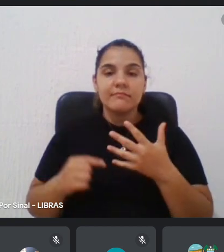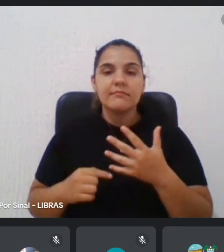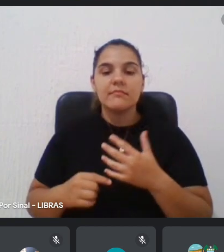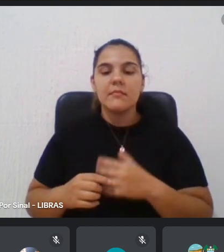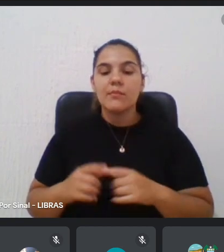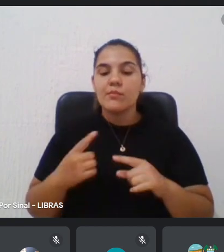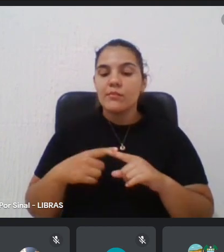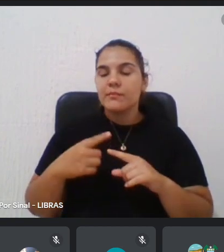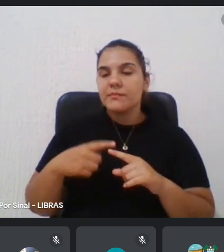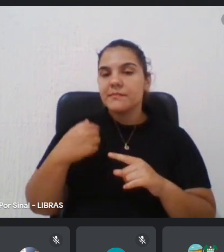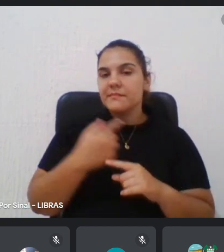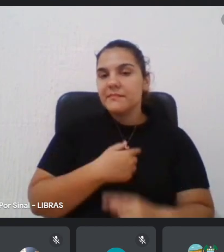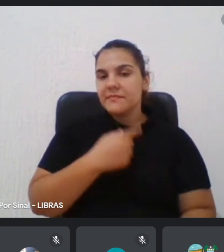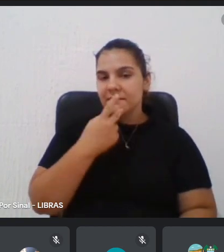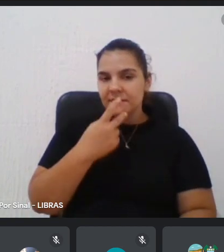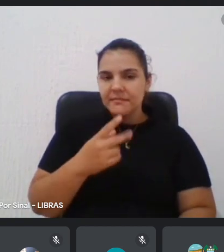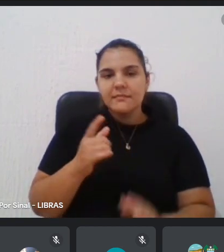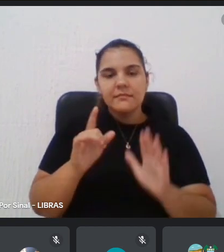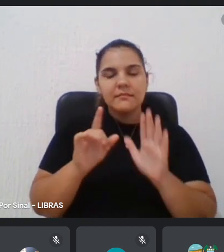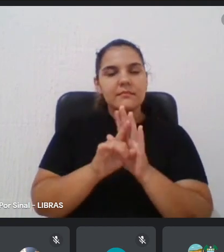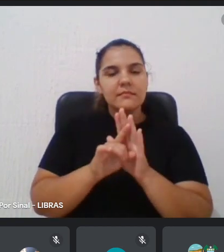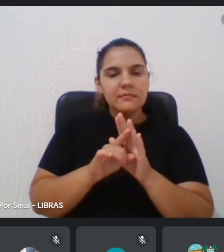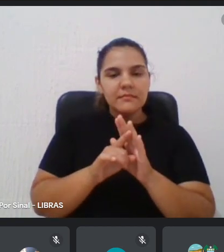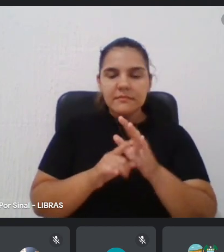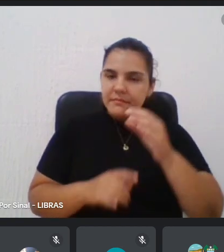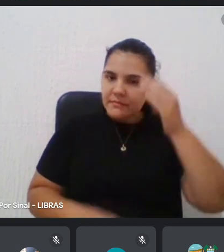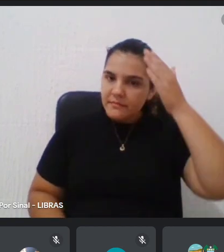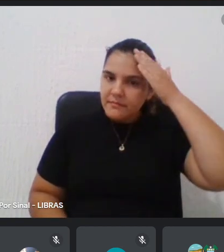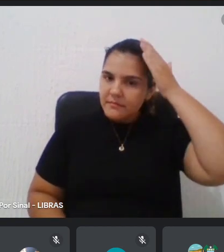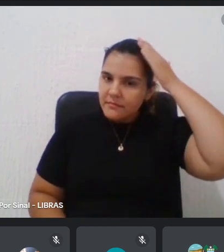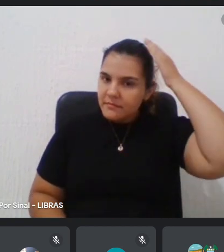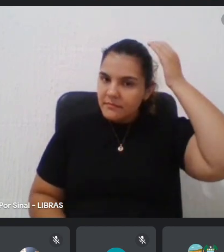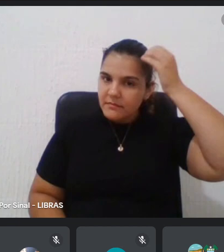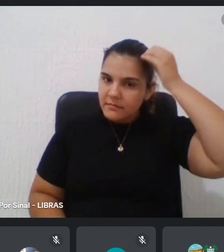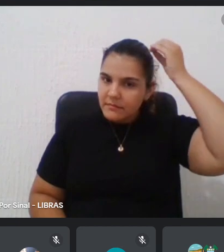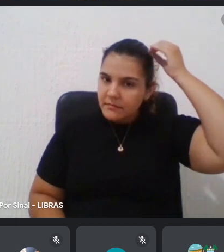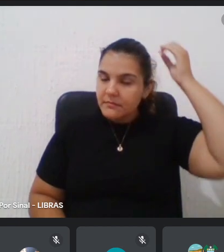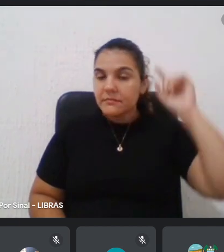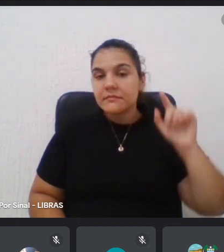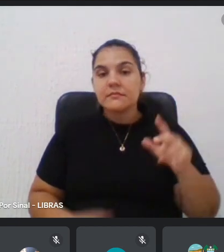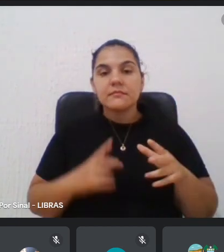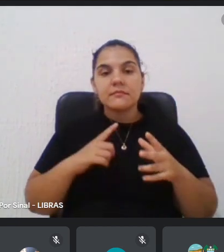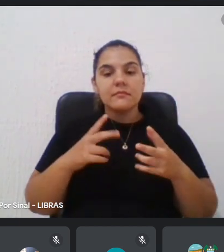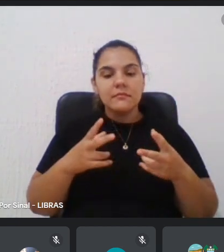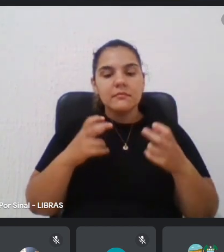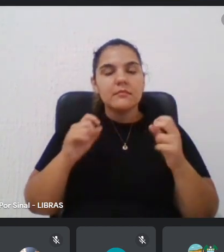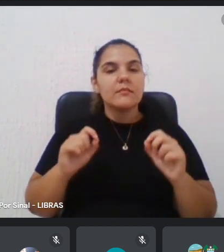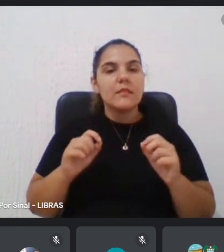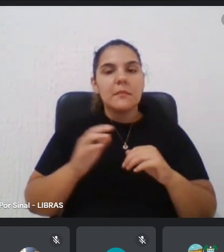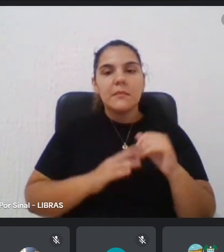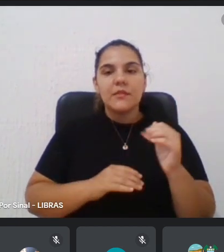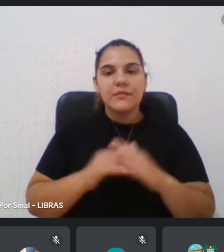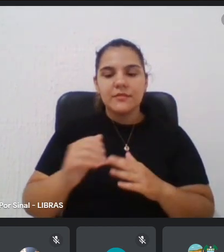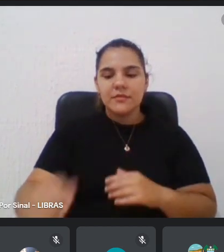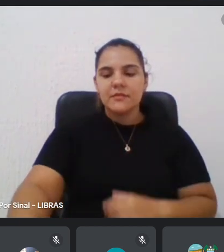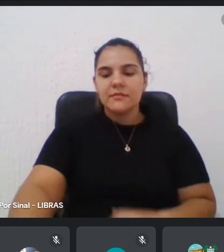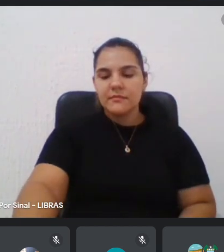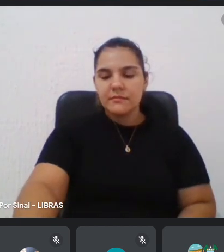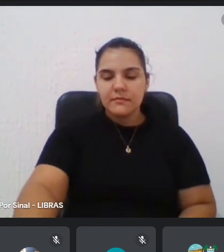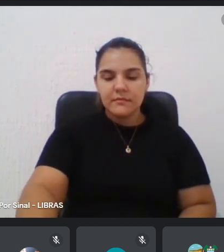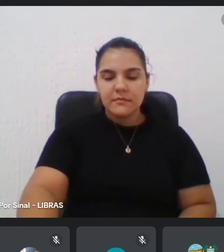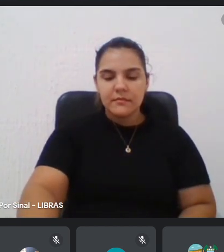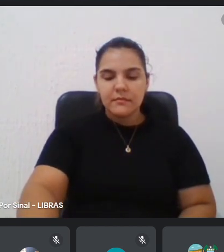Gustavo, ela tem um tratamento do audiovisual mais profissional, diferente da Aldir Blanc, que era um registro, bastava um